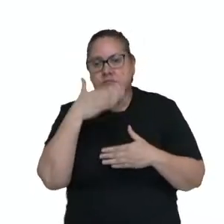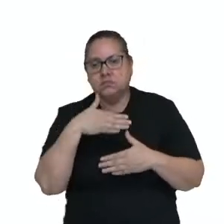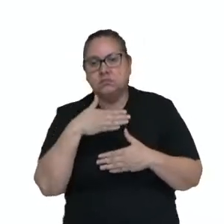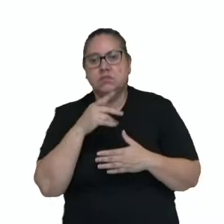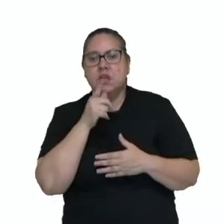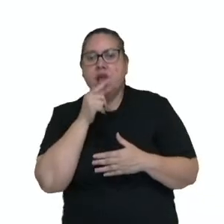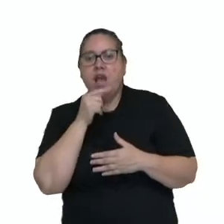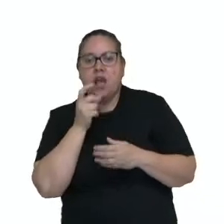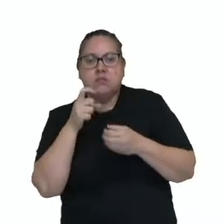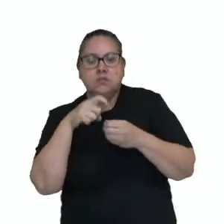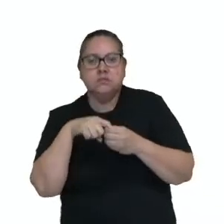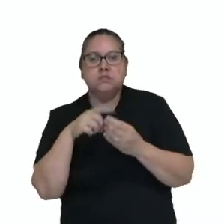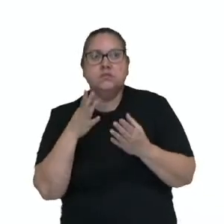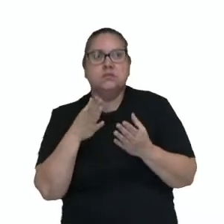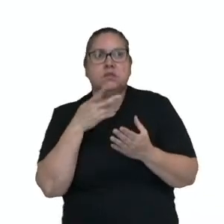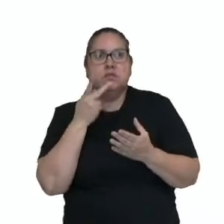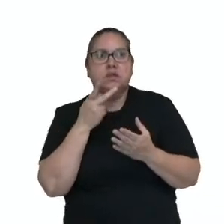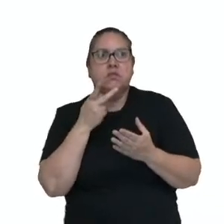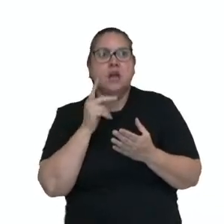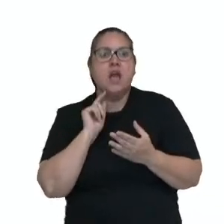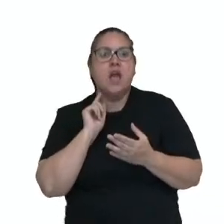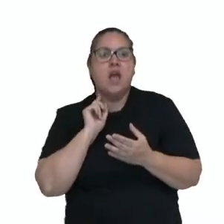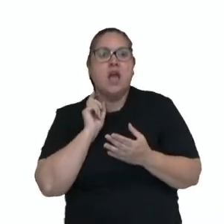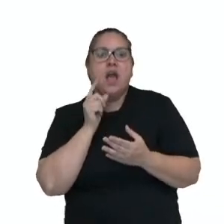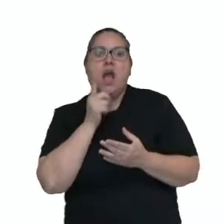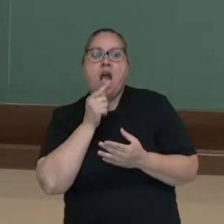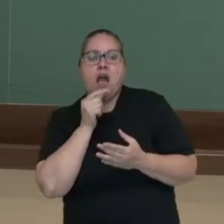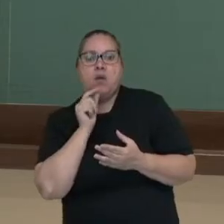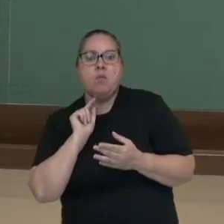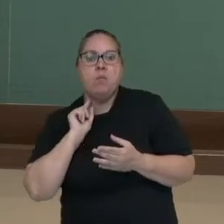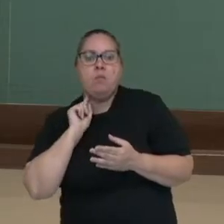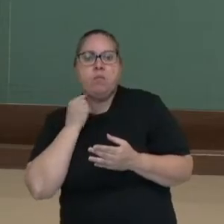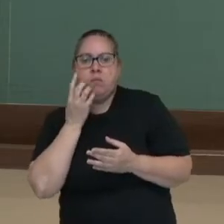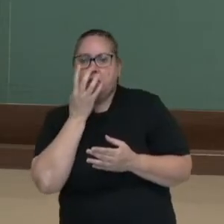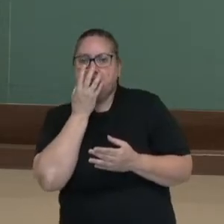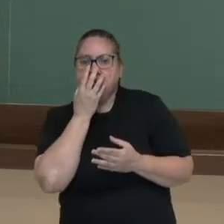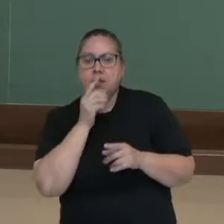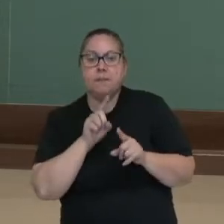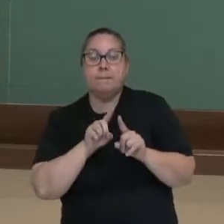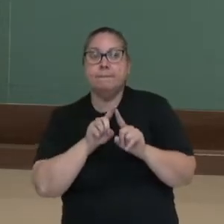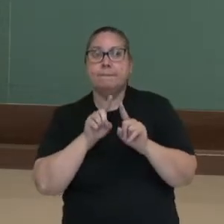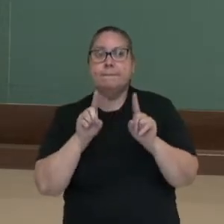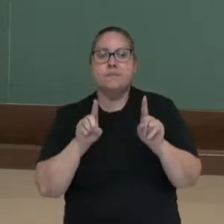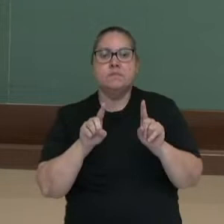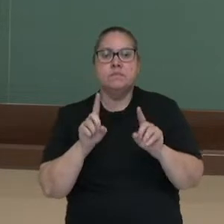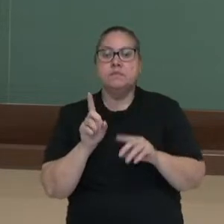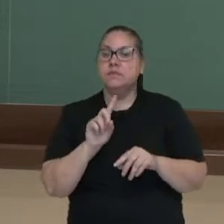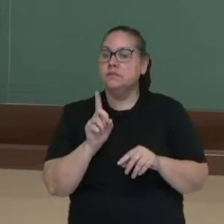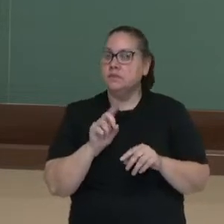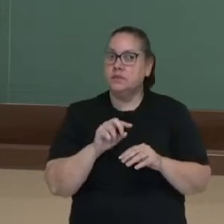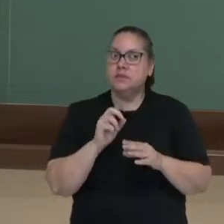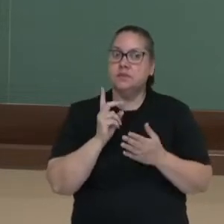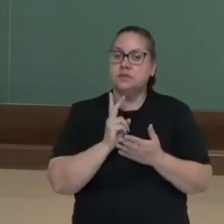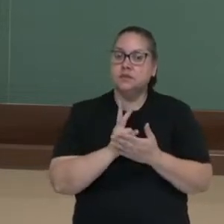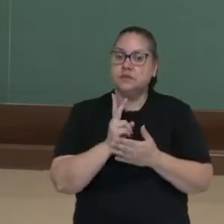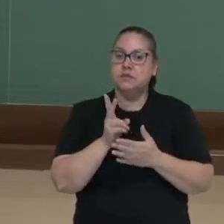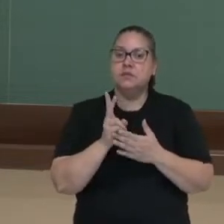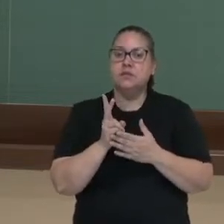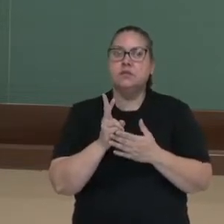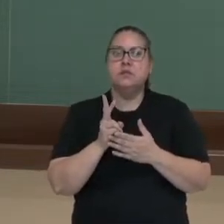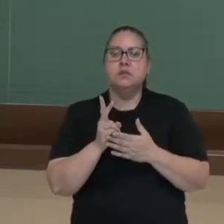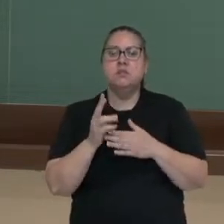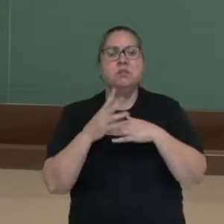na água, nós falamos que ela é uma água poluída, mas nem sempre ela